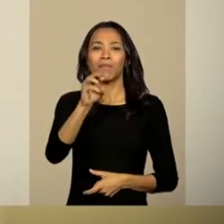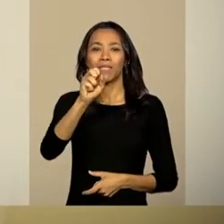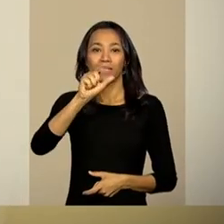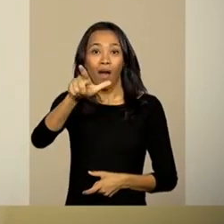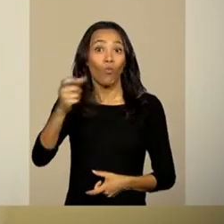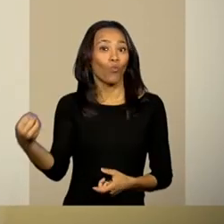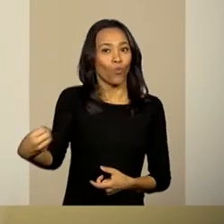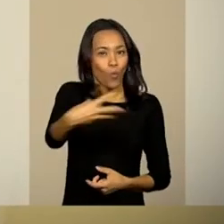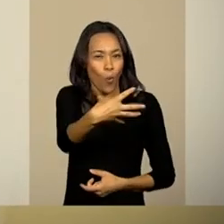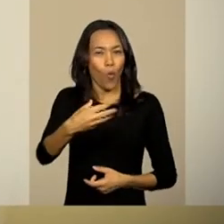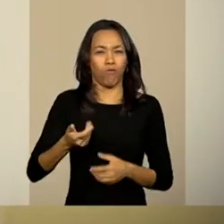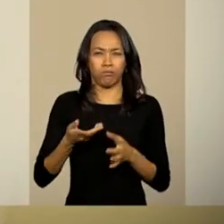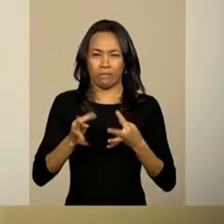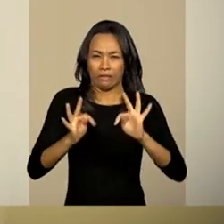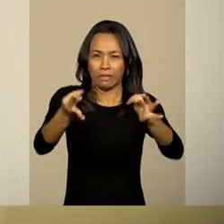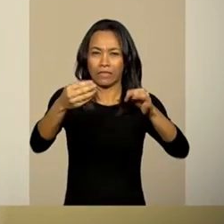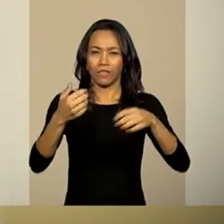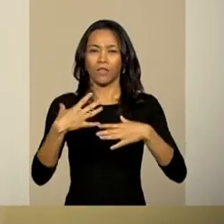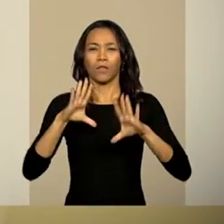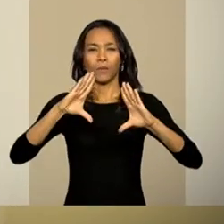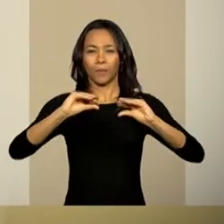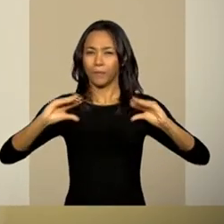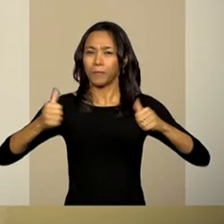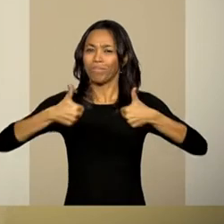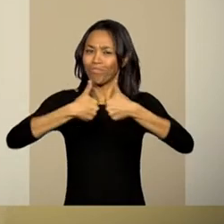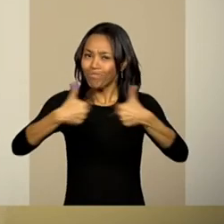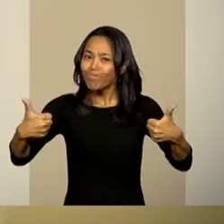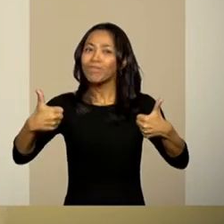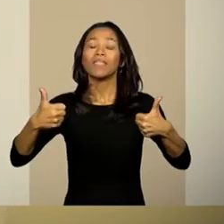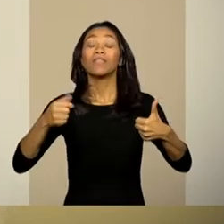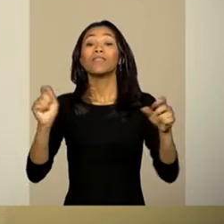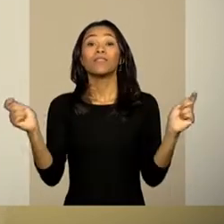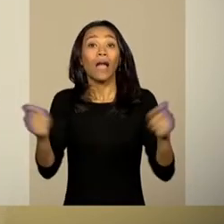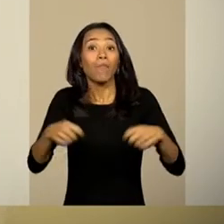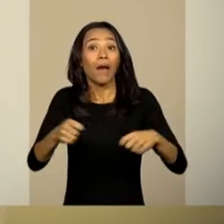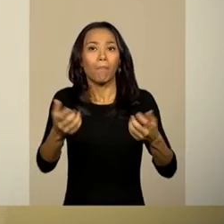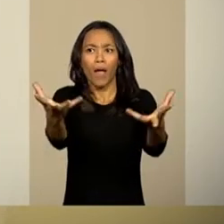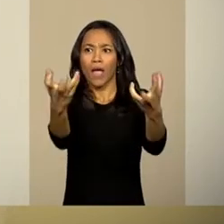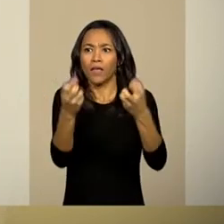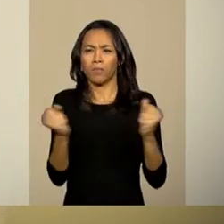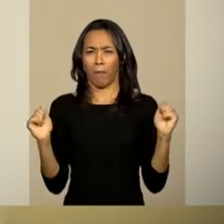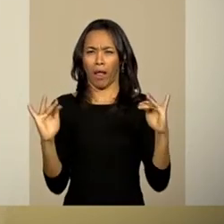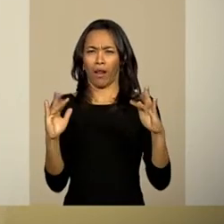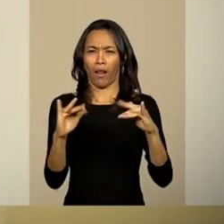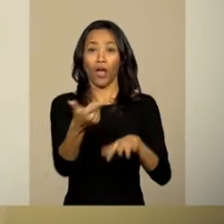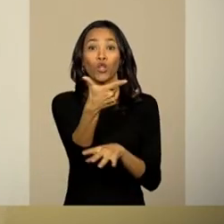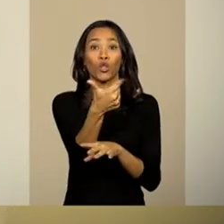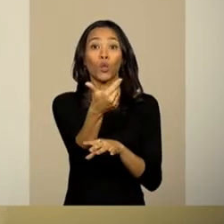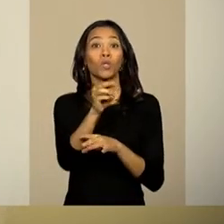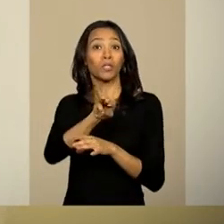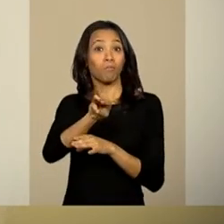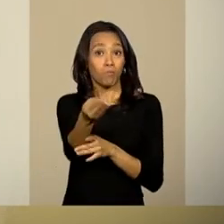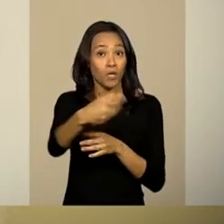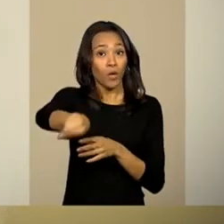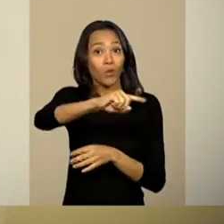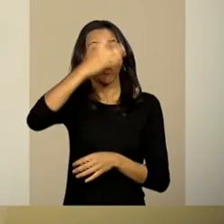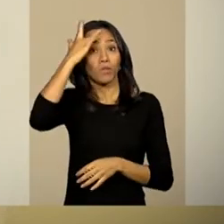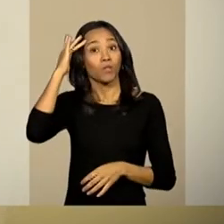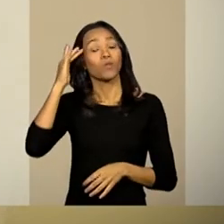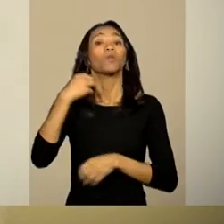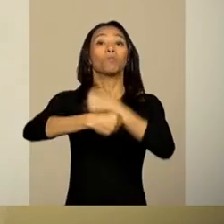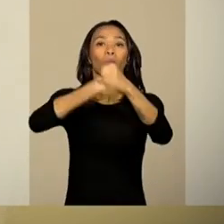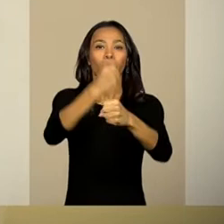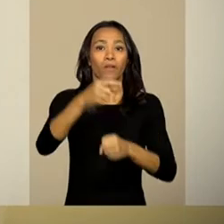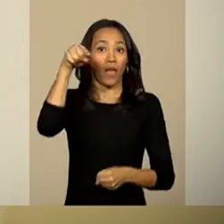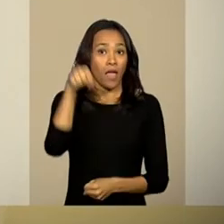totalmente novo, moderno, confortável e com capacidade, Luciano, para receber 12 milhões de passageiros por ano.